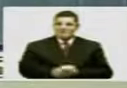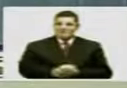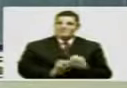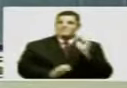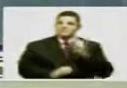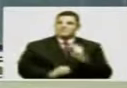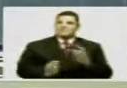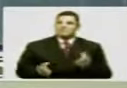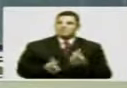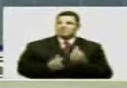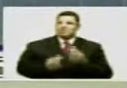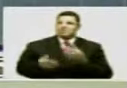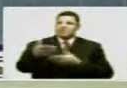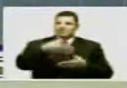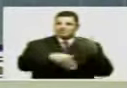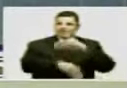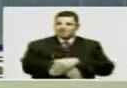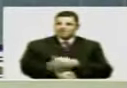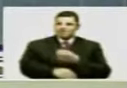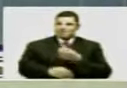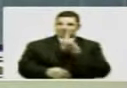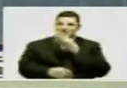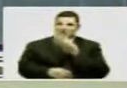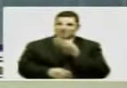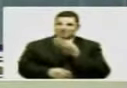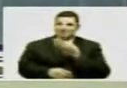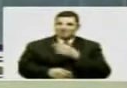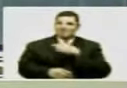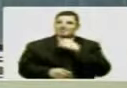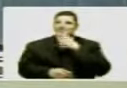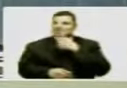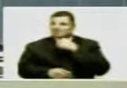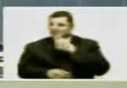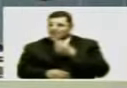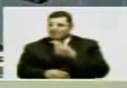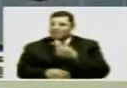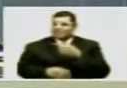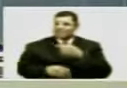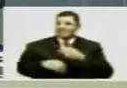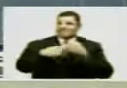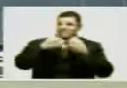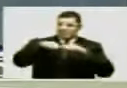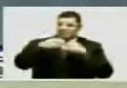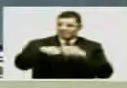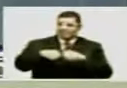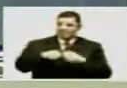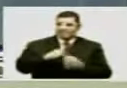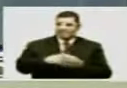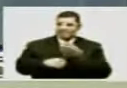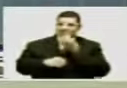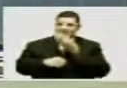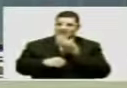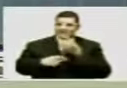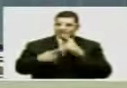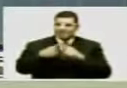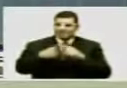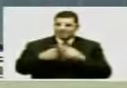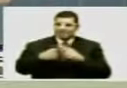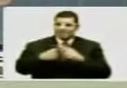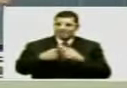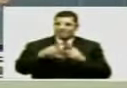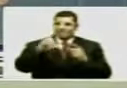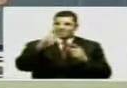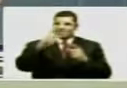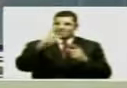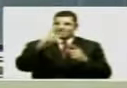que é economicamente inviável e que, portanto, não há dúvida que será deficitário. Ou porque terá uma